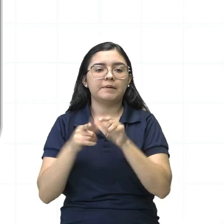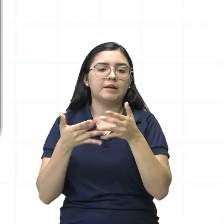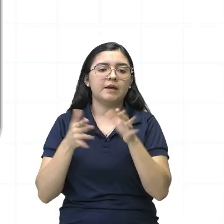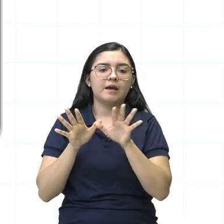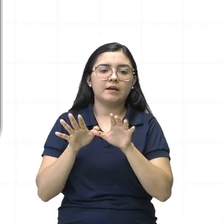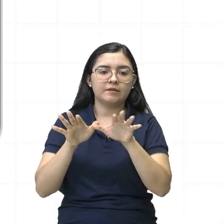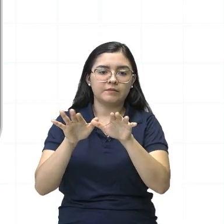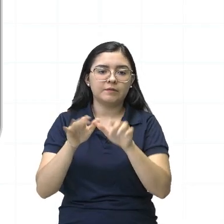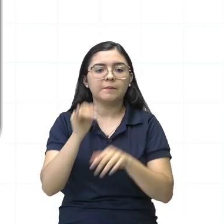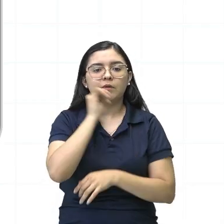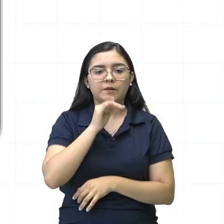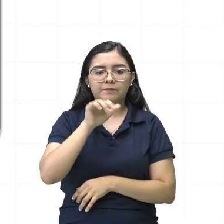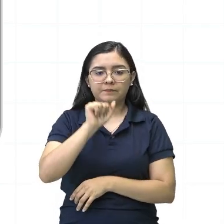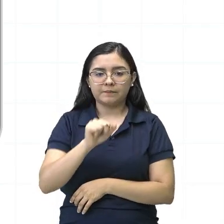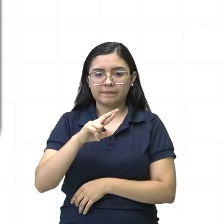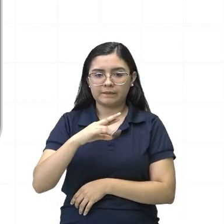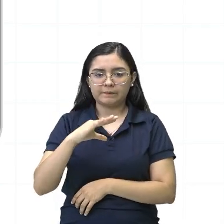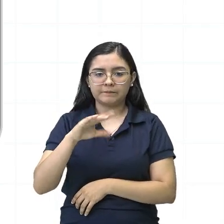a Archaeopteryx.